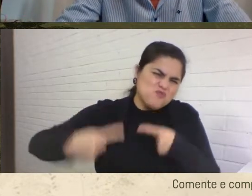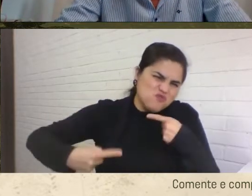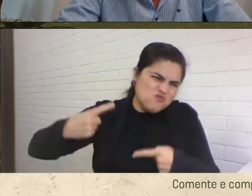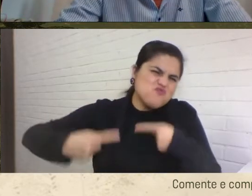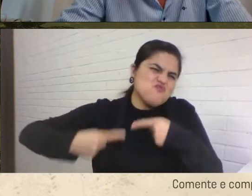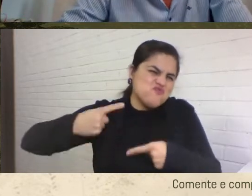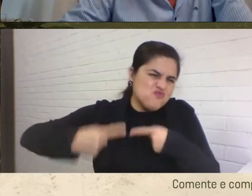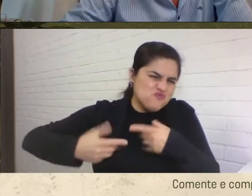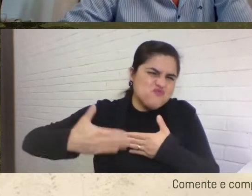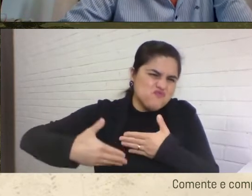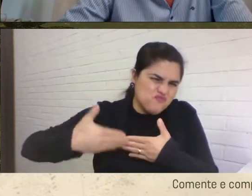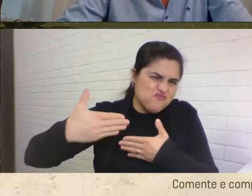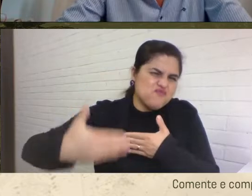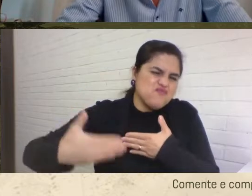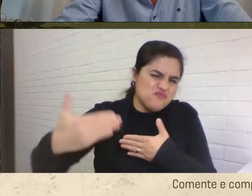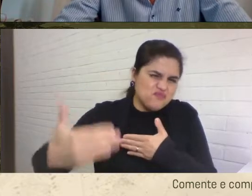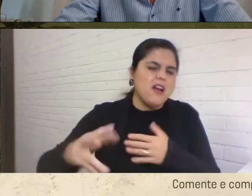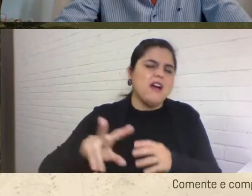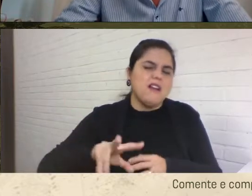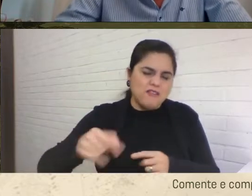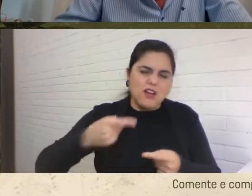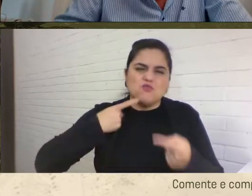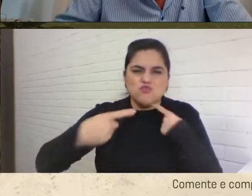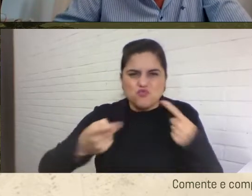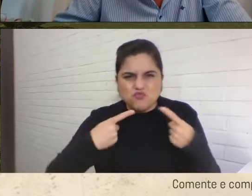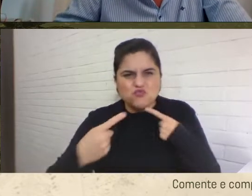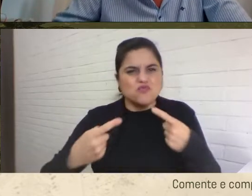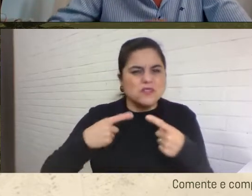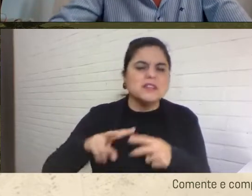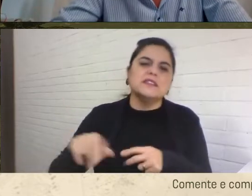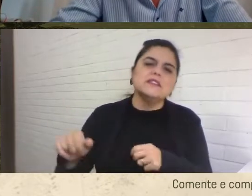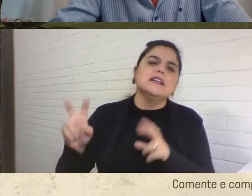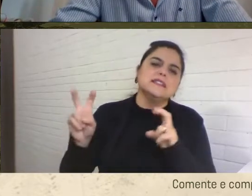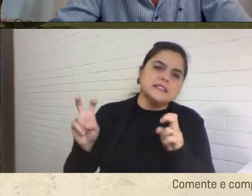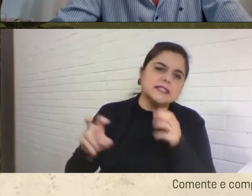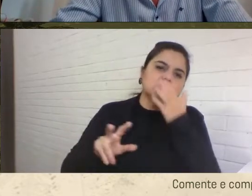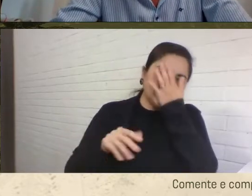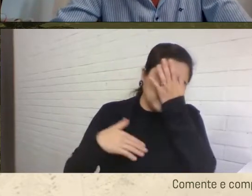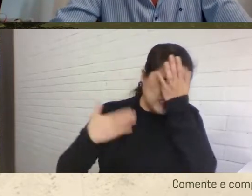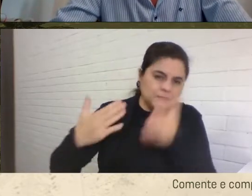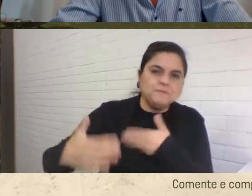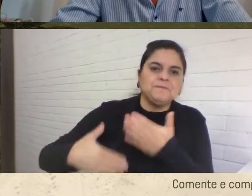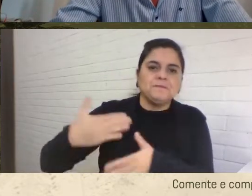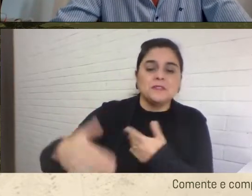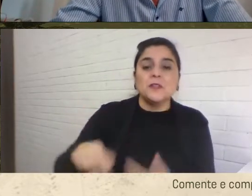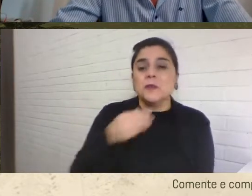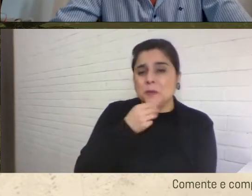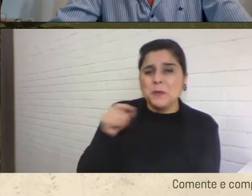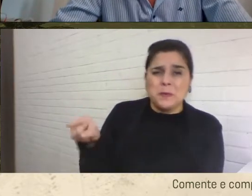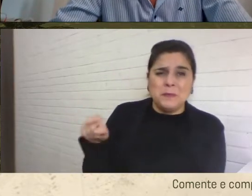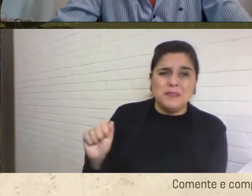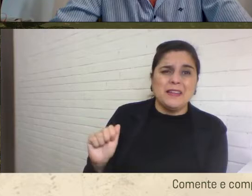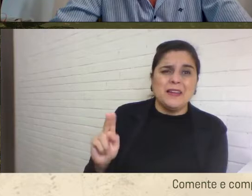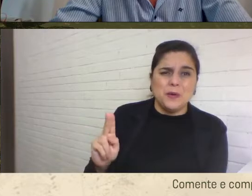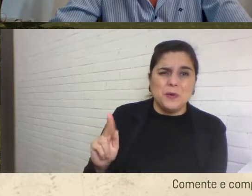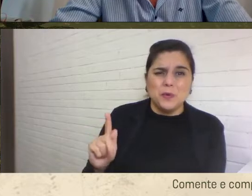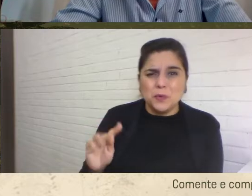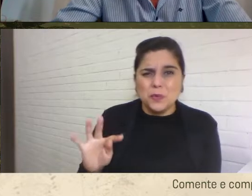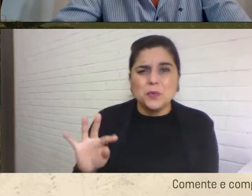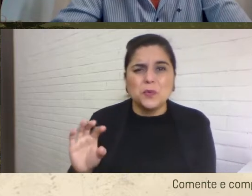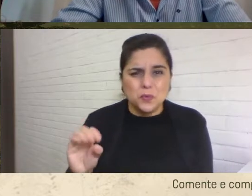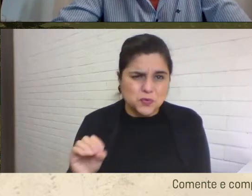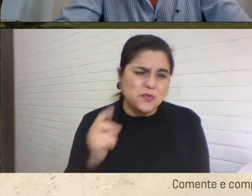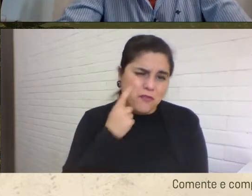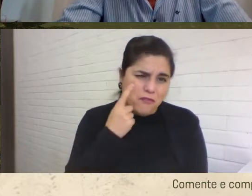durante muito tempo, e o Augusto, que eu vejo acenar com a cabeça, certamente